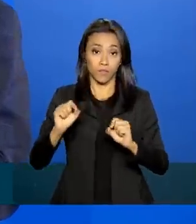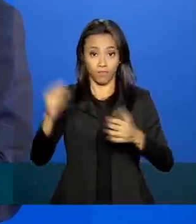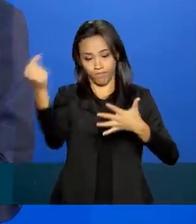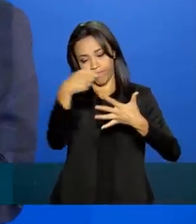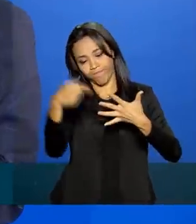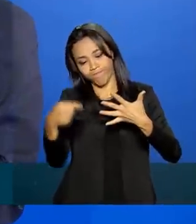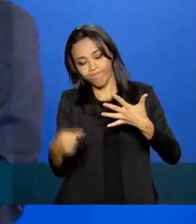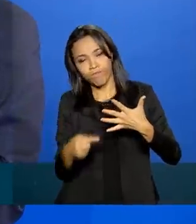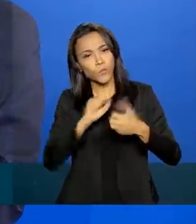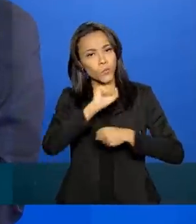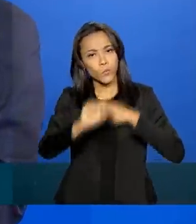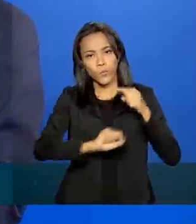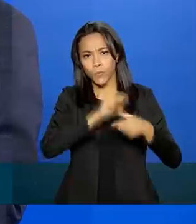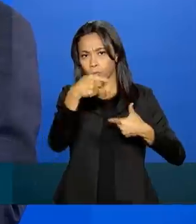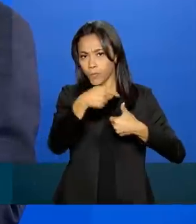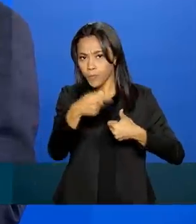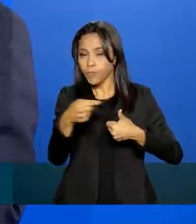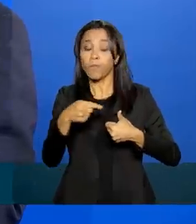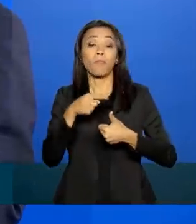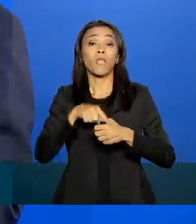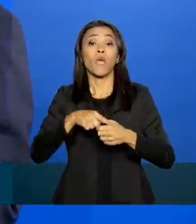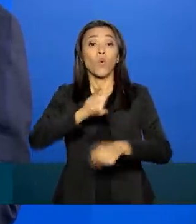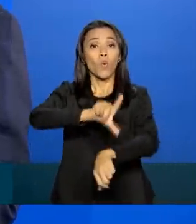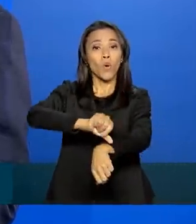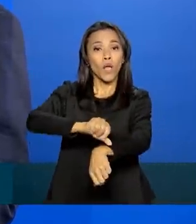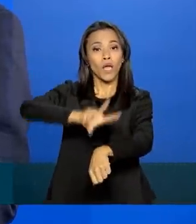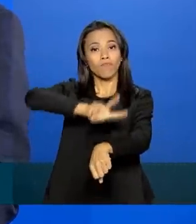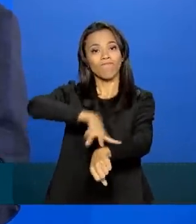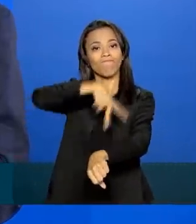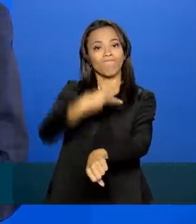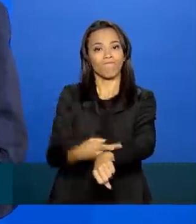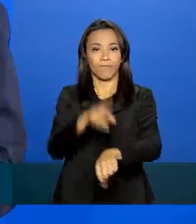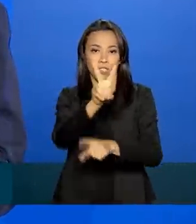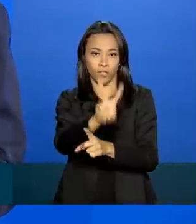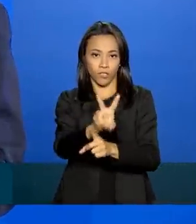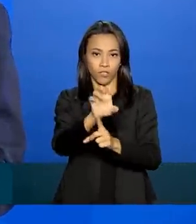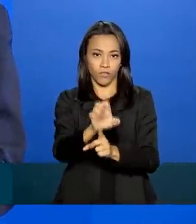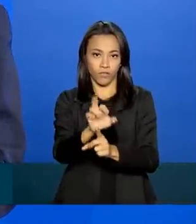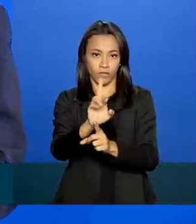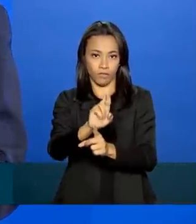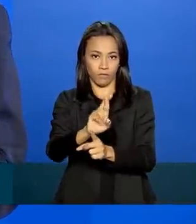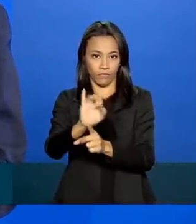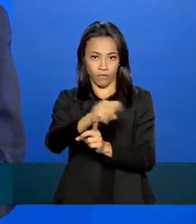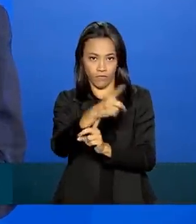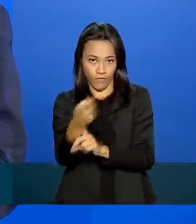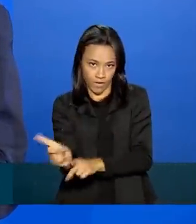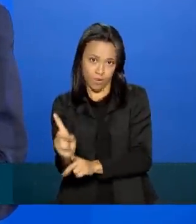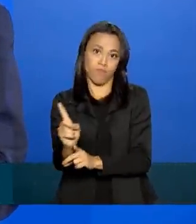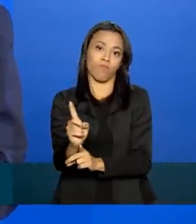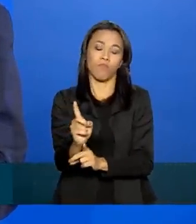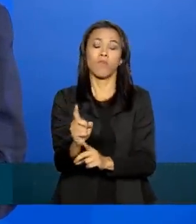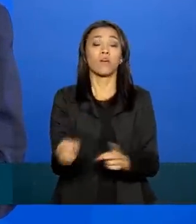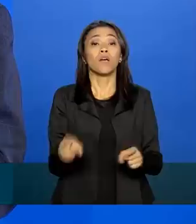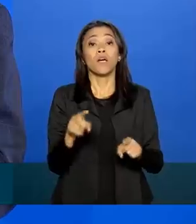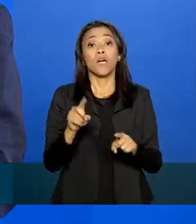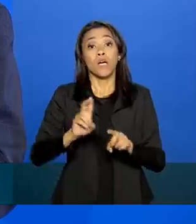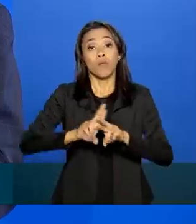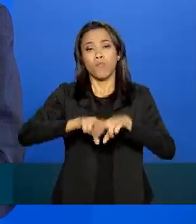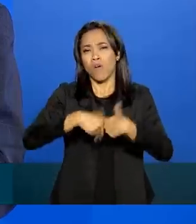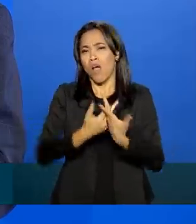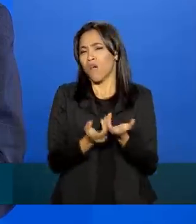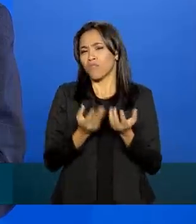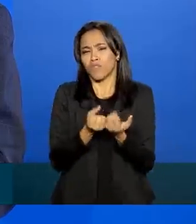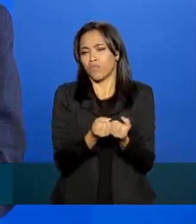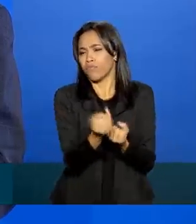o impacto do horário de verão no sistema elétrico cônscio das muitas demandas apresentadas